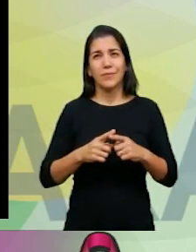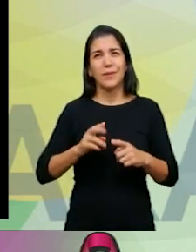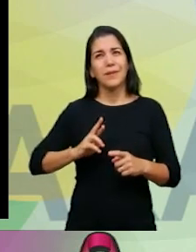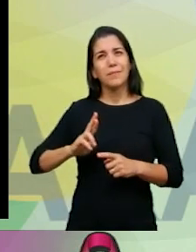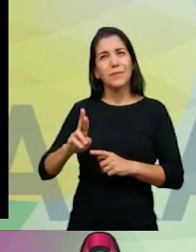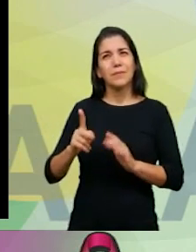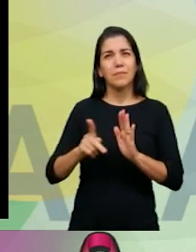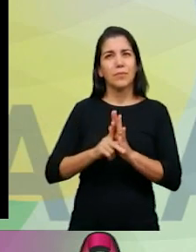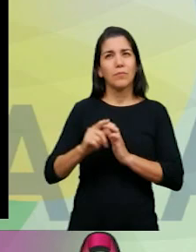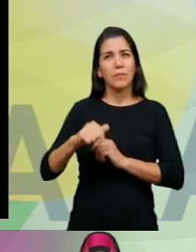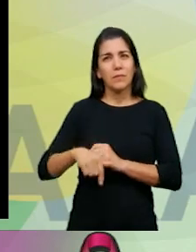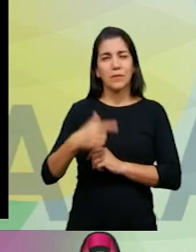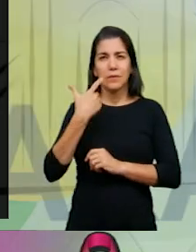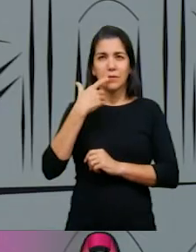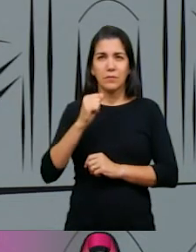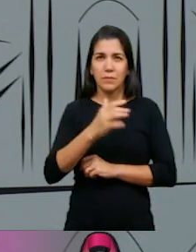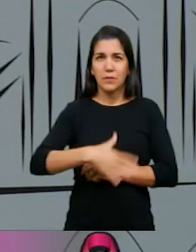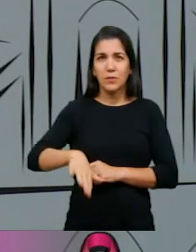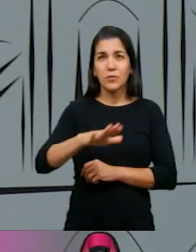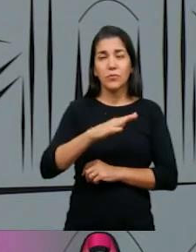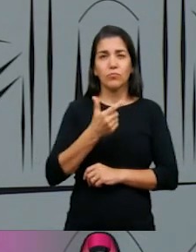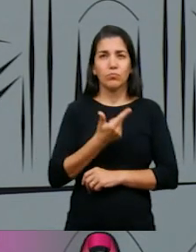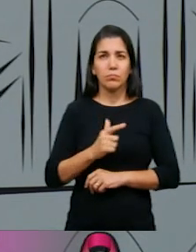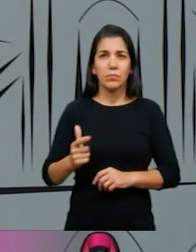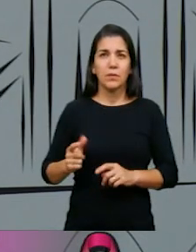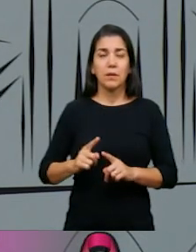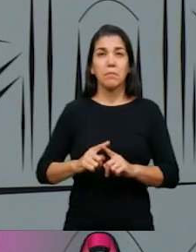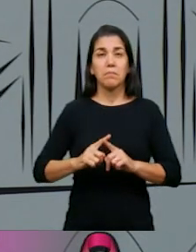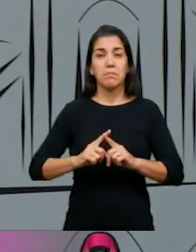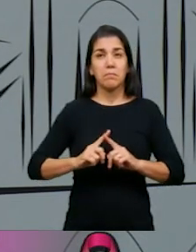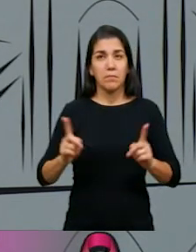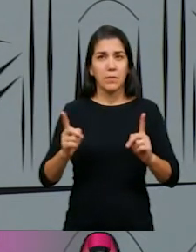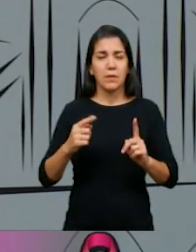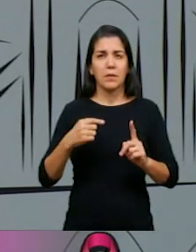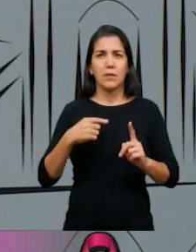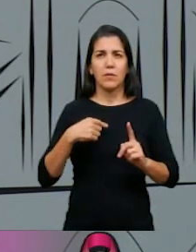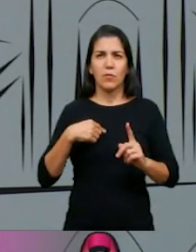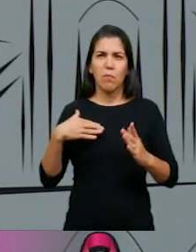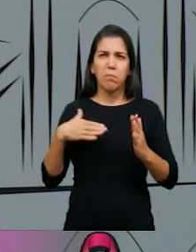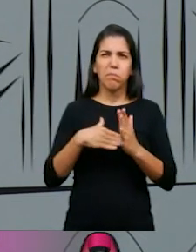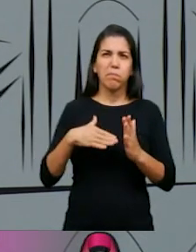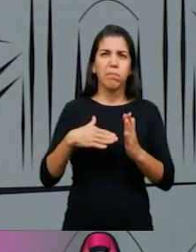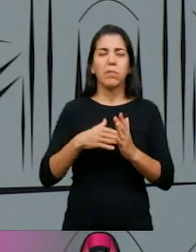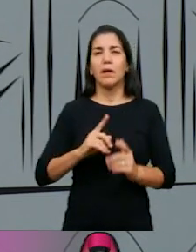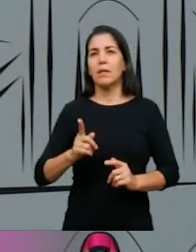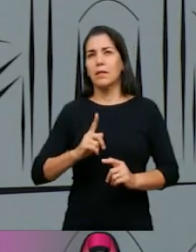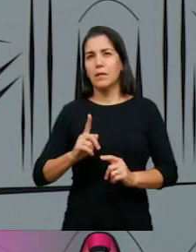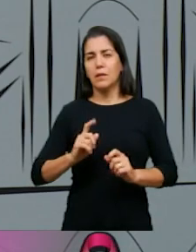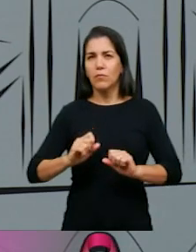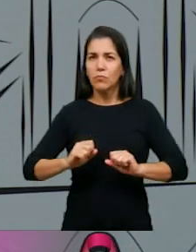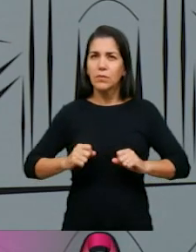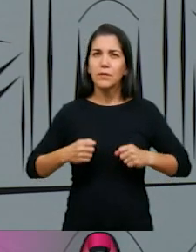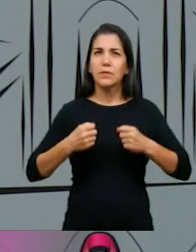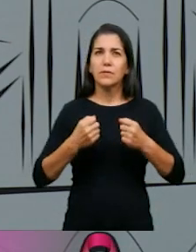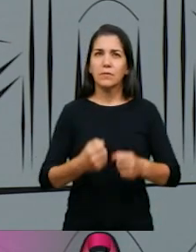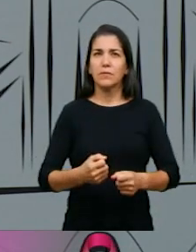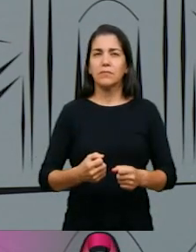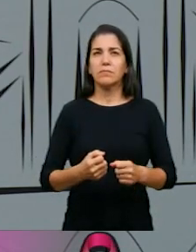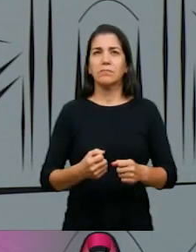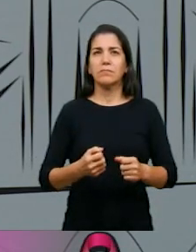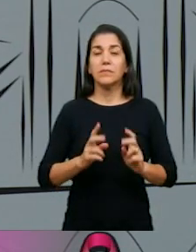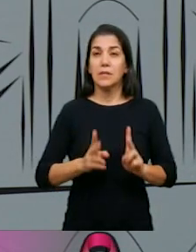ou região. Porém, isso não nos impede de bater porta dos deputados em busca de verbas para melhorias de nossa